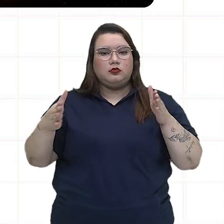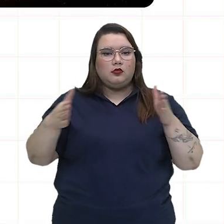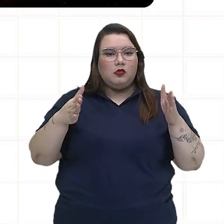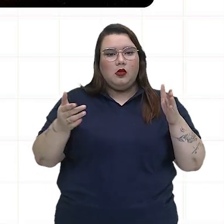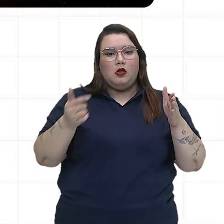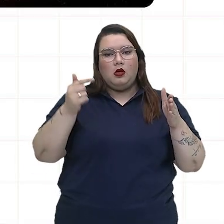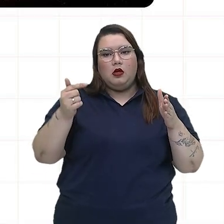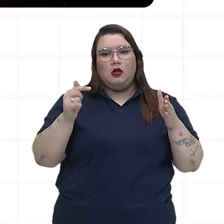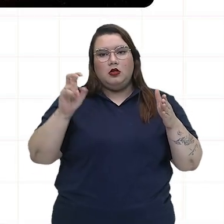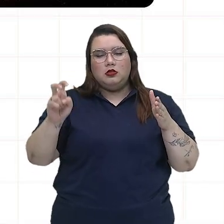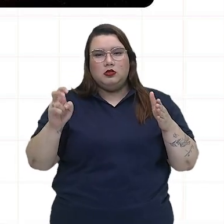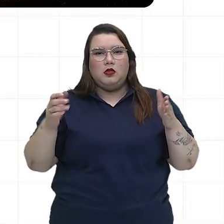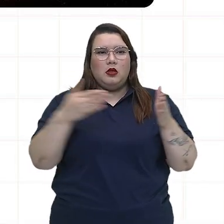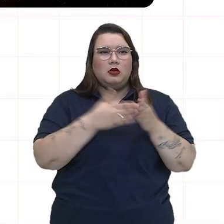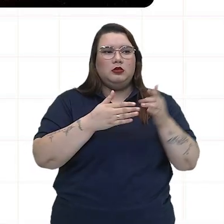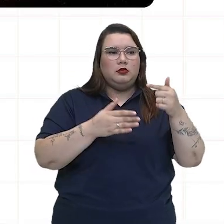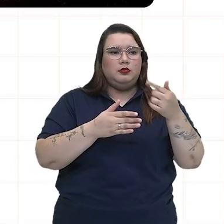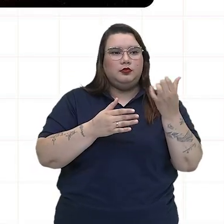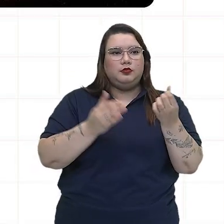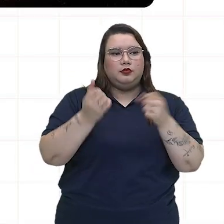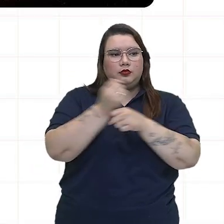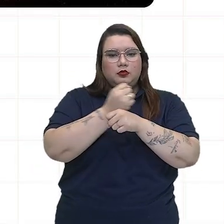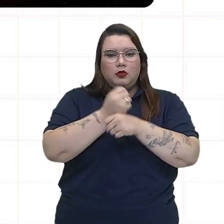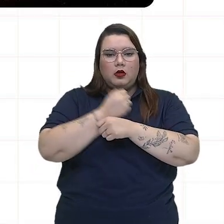75 e 76 anos.